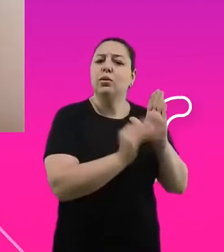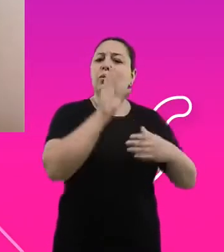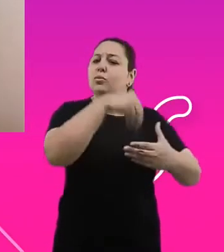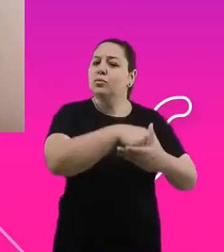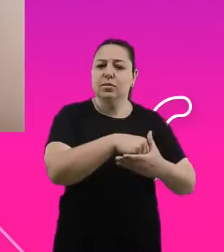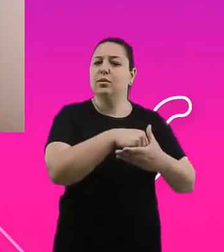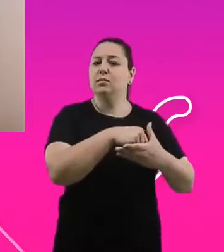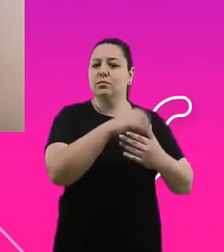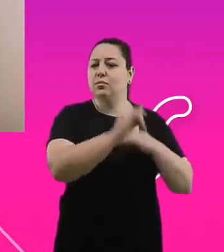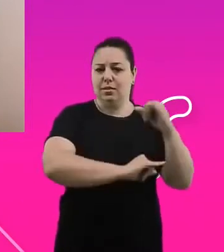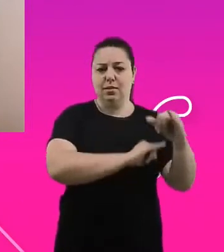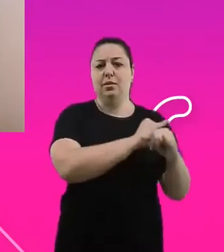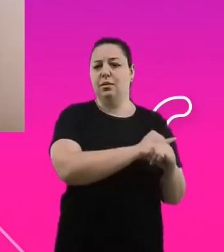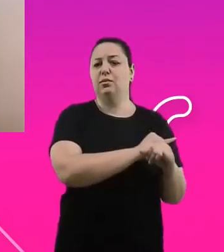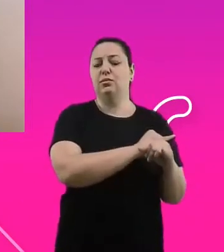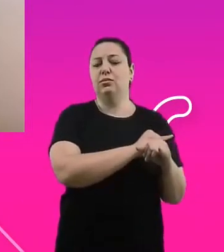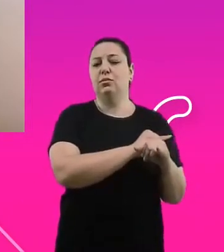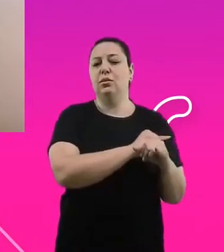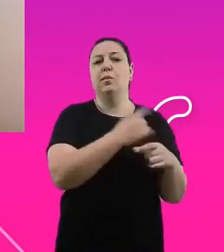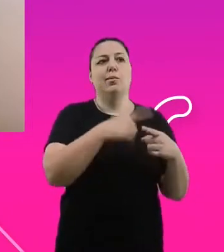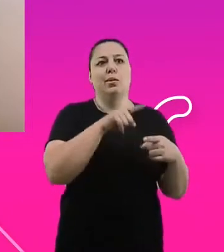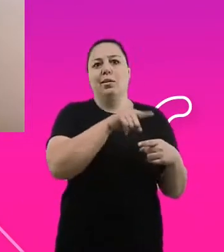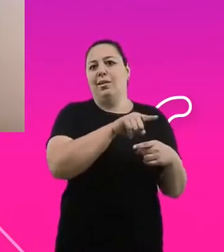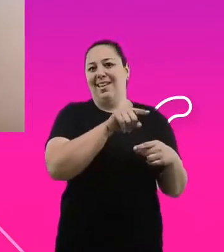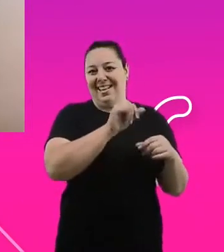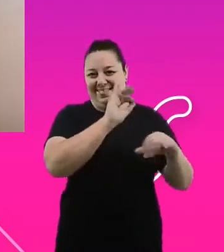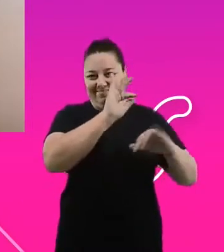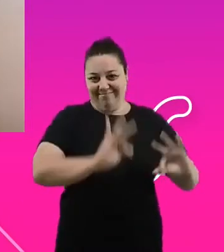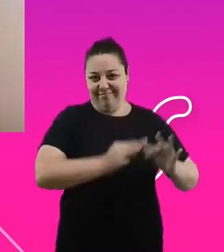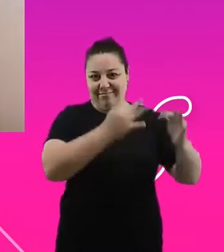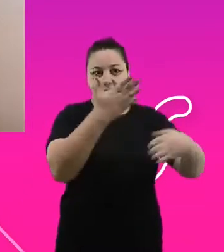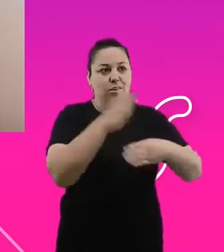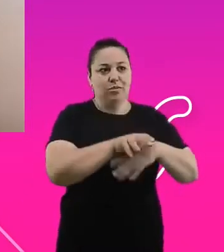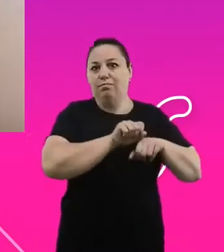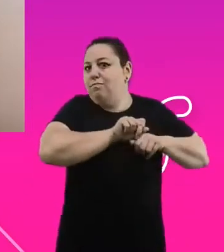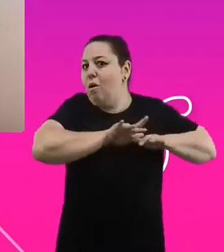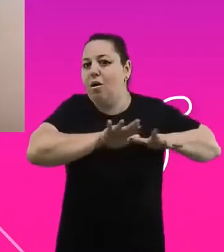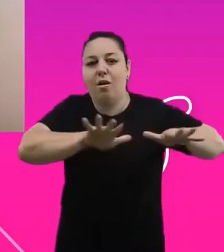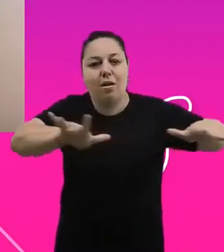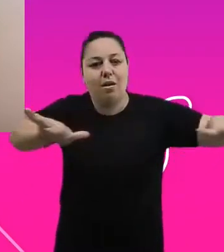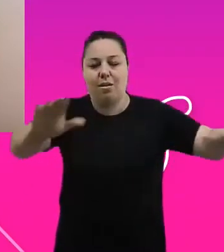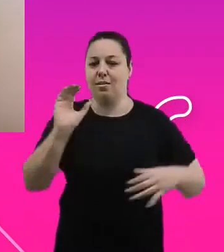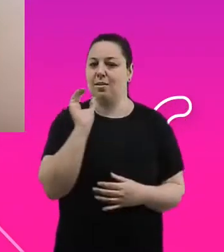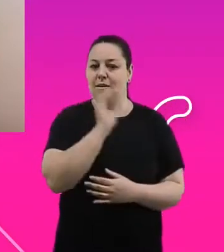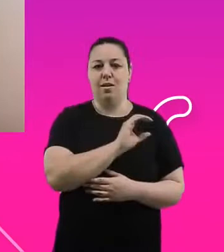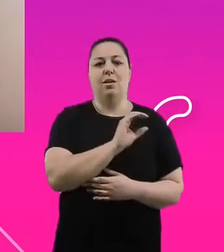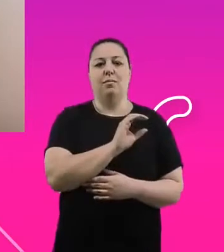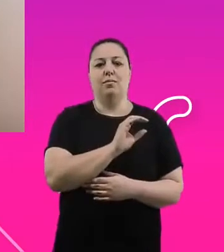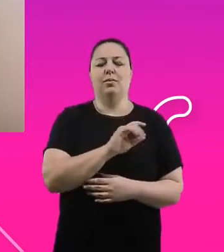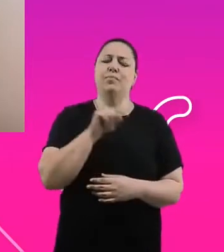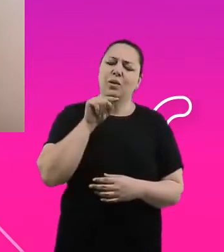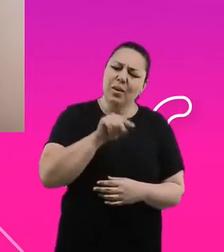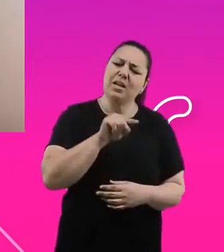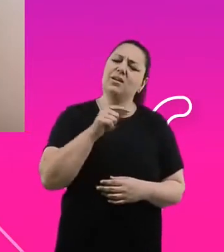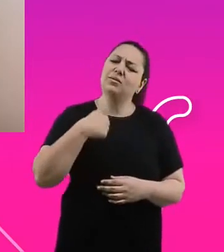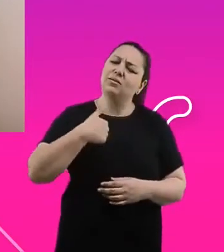o conteúdo vai se espalhando. Então, é isso que eu faço na minha vida, uma curadoria nervosa de feed, de tal, e até escolher não olhar.